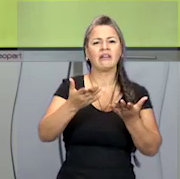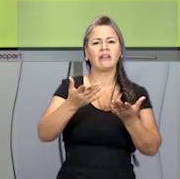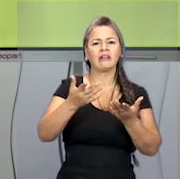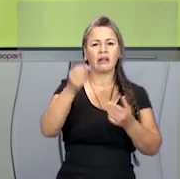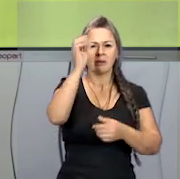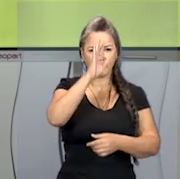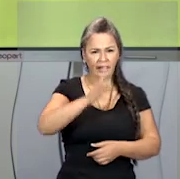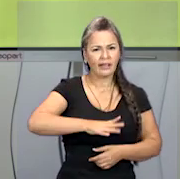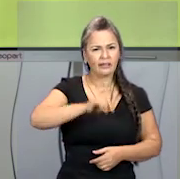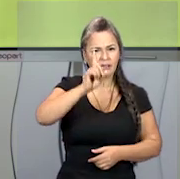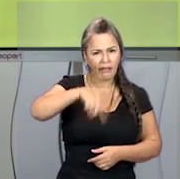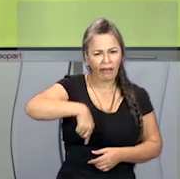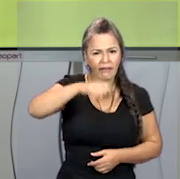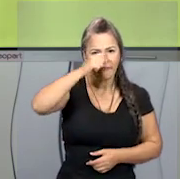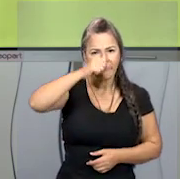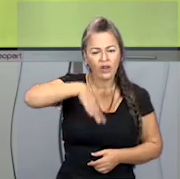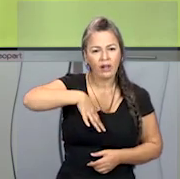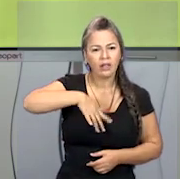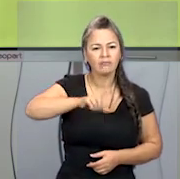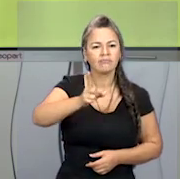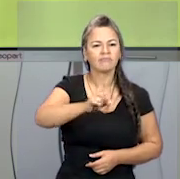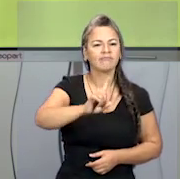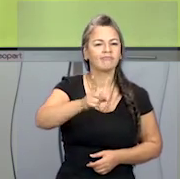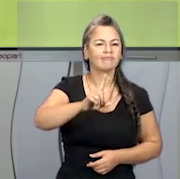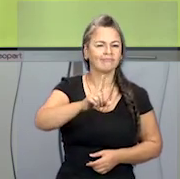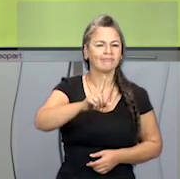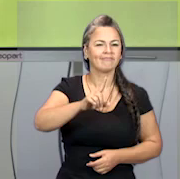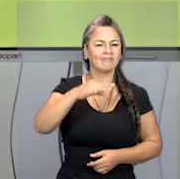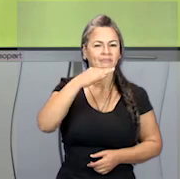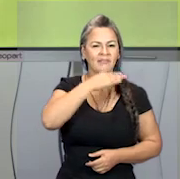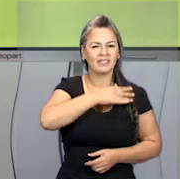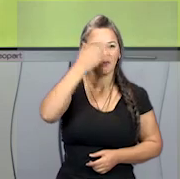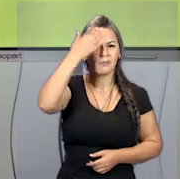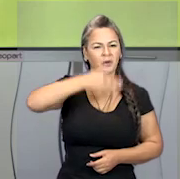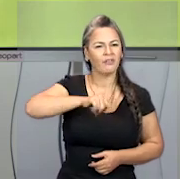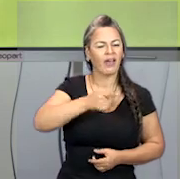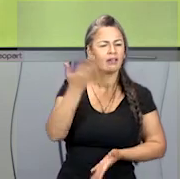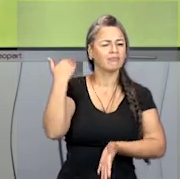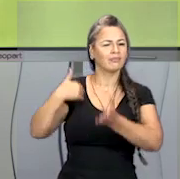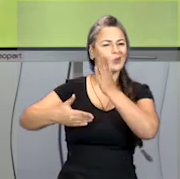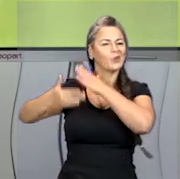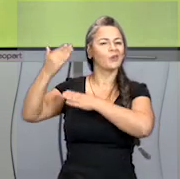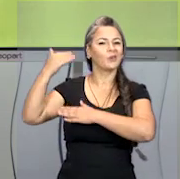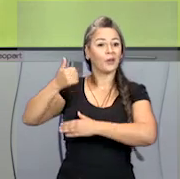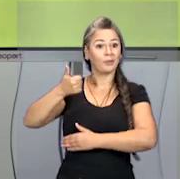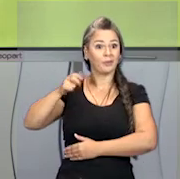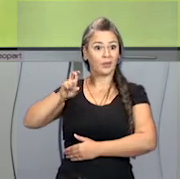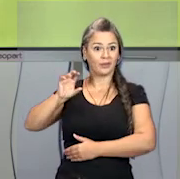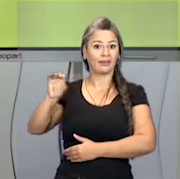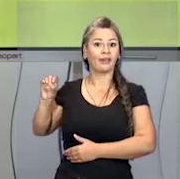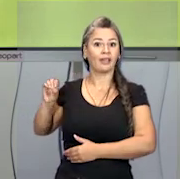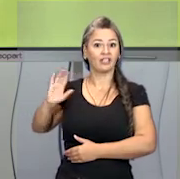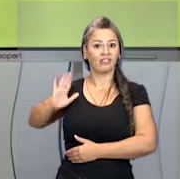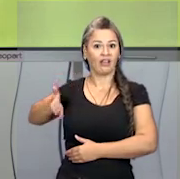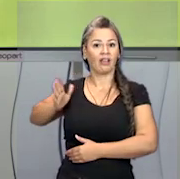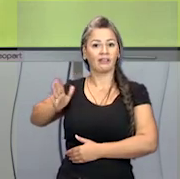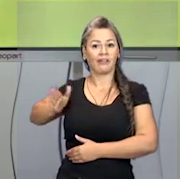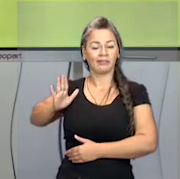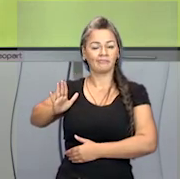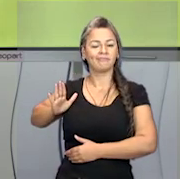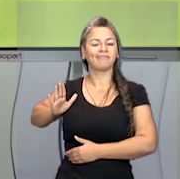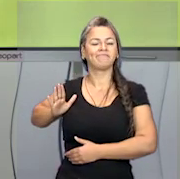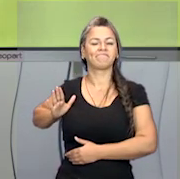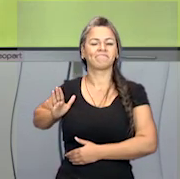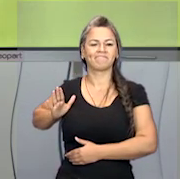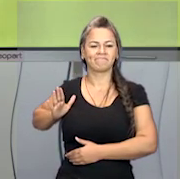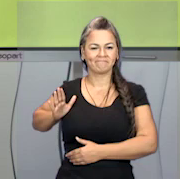Desde a Constituição do Brasil, enquanto uma nação, ela se iniciou. E, como nós falamos